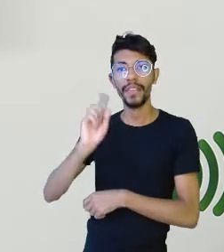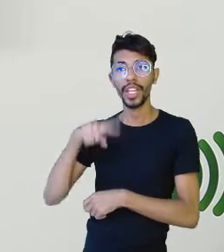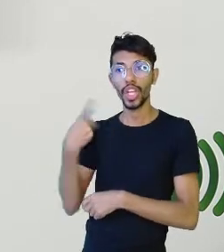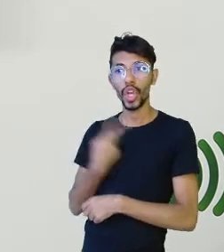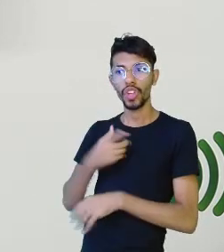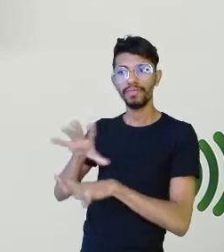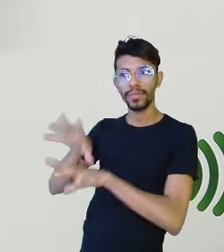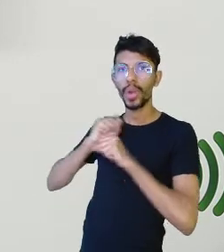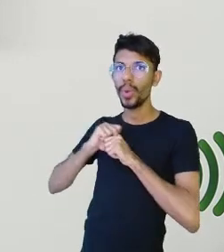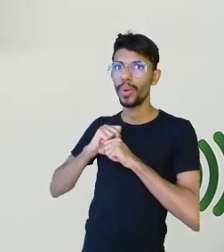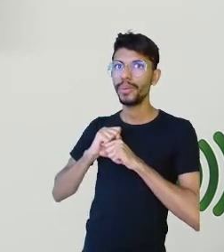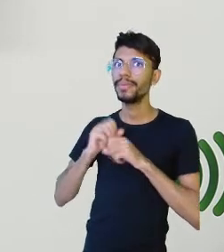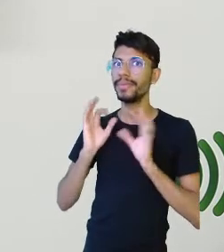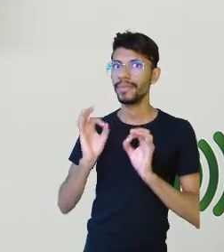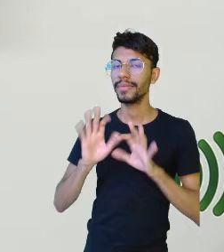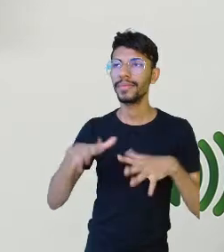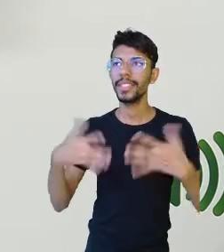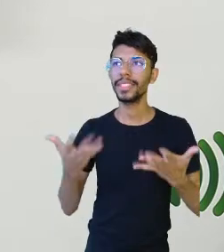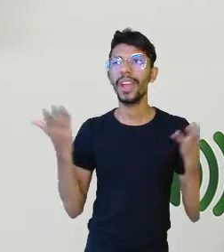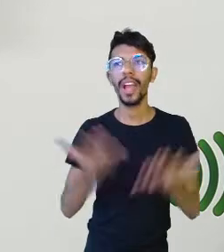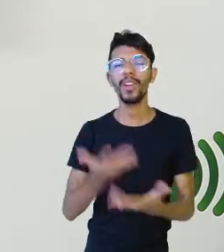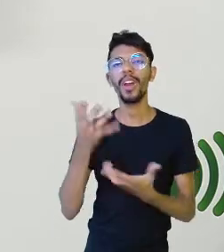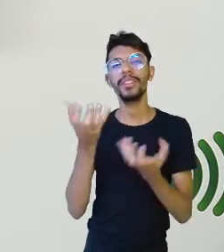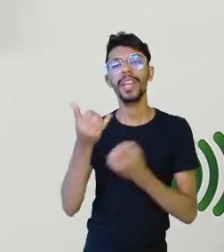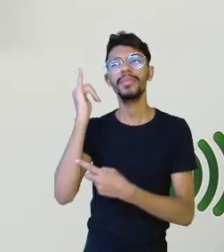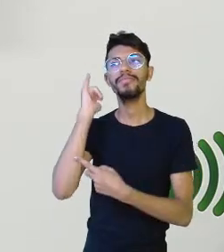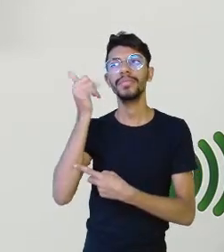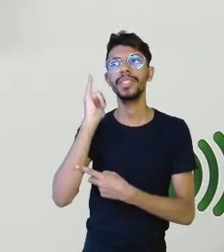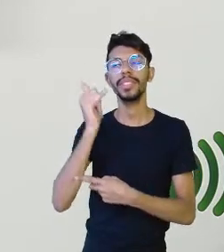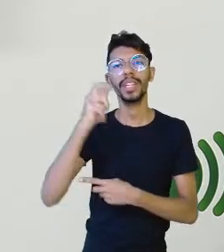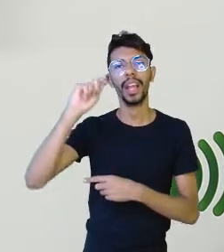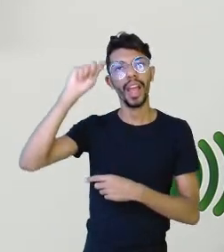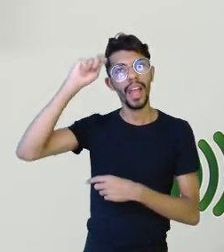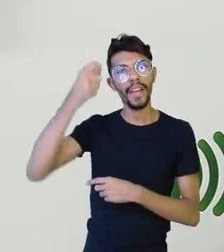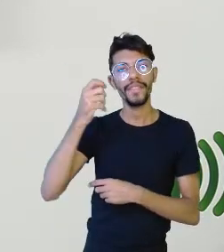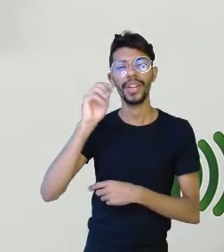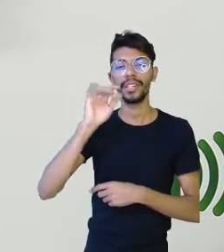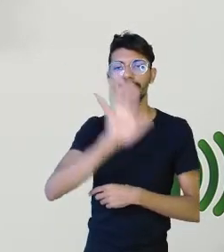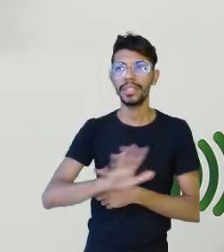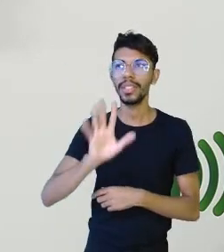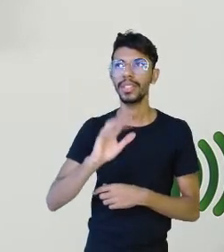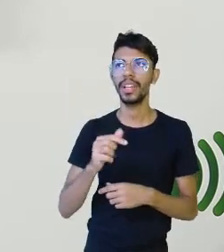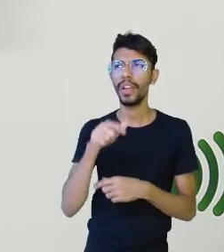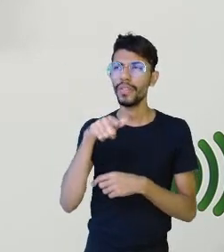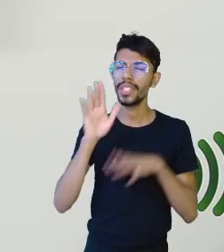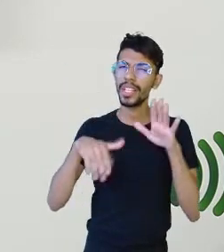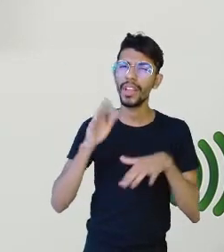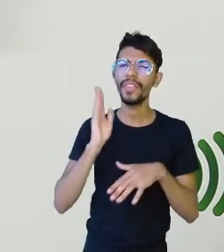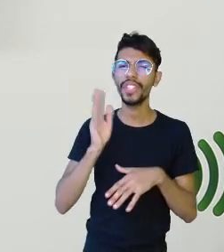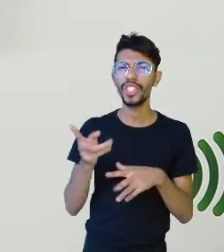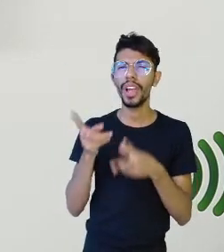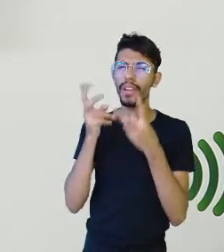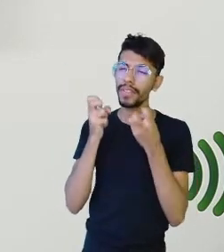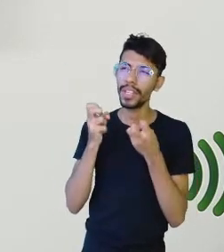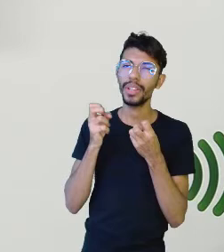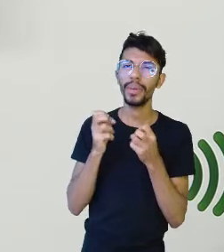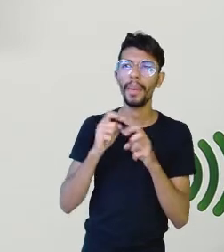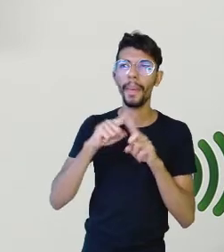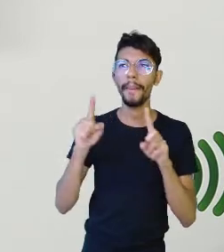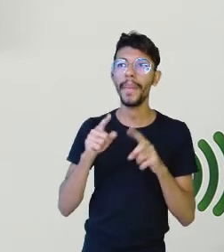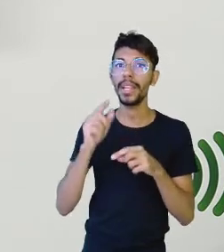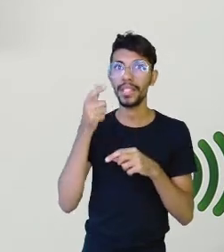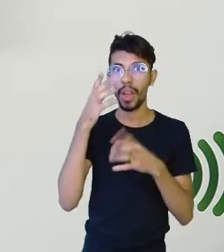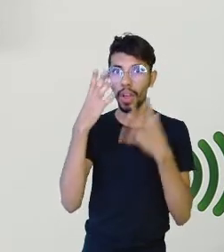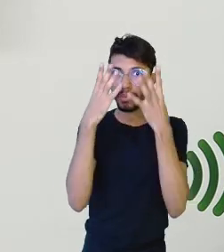africano. E é bem capaz de você já ter escutado. Presta atenção, porque ele é muito interessante. E eu gostaria que depois que